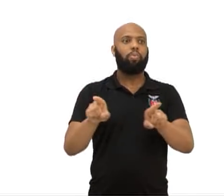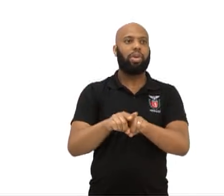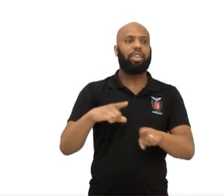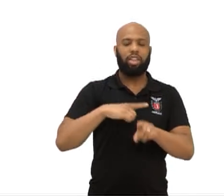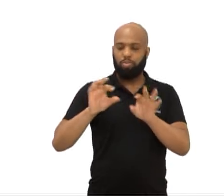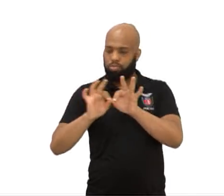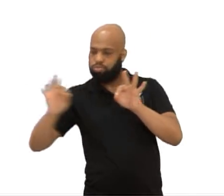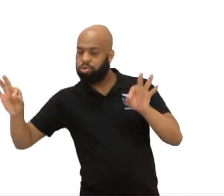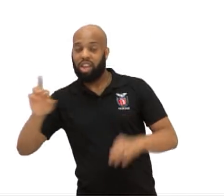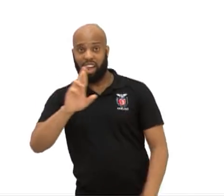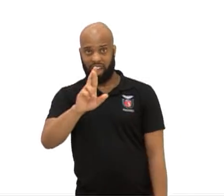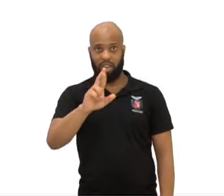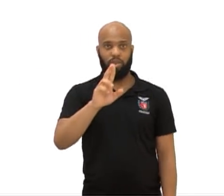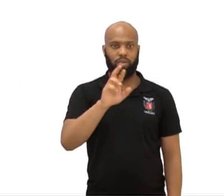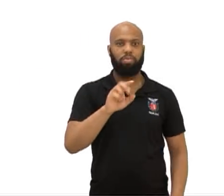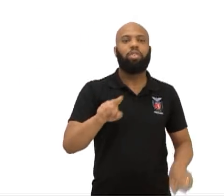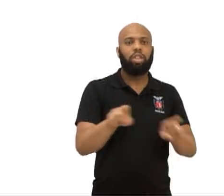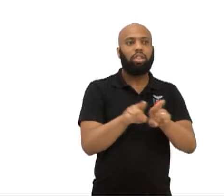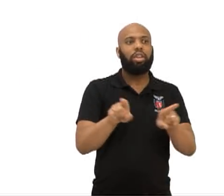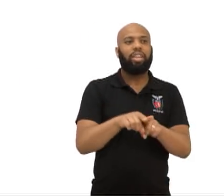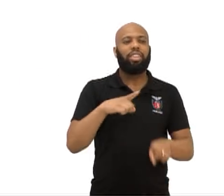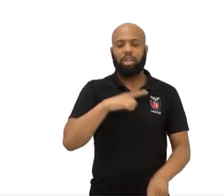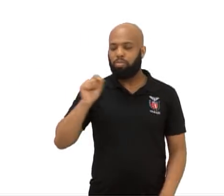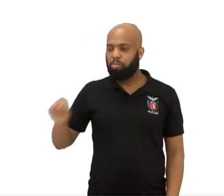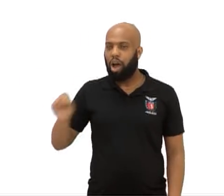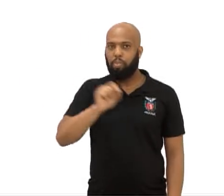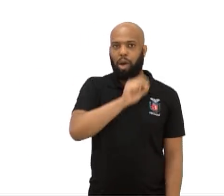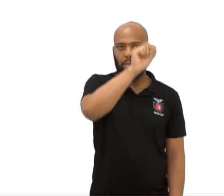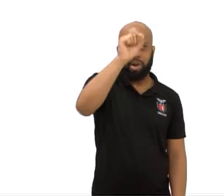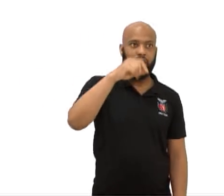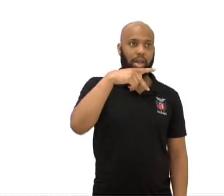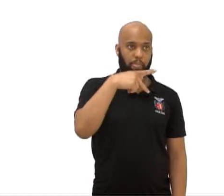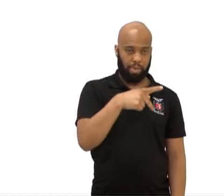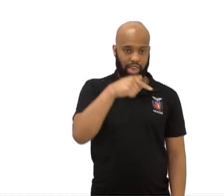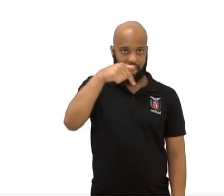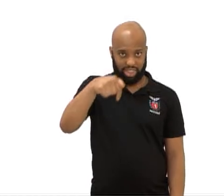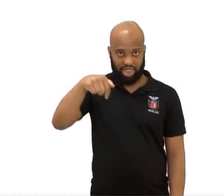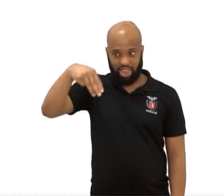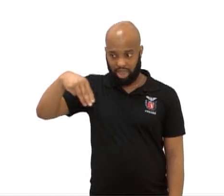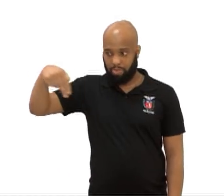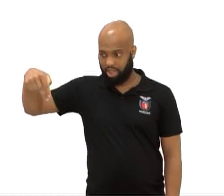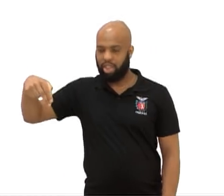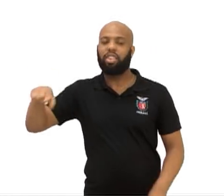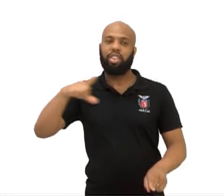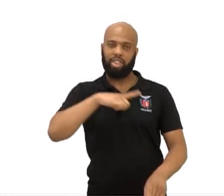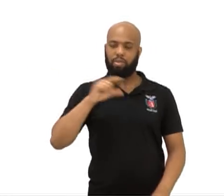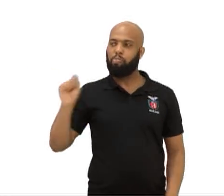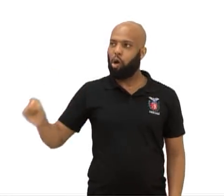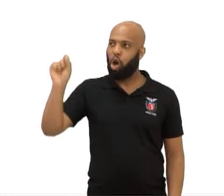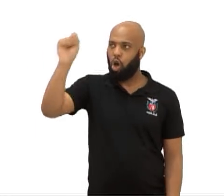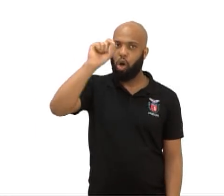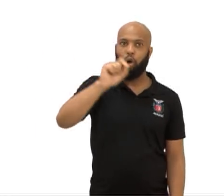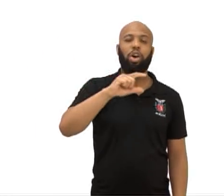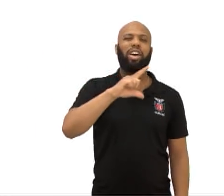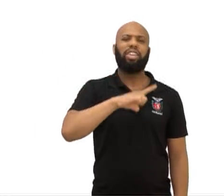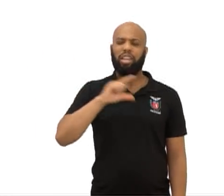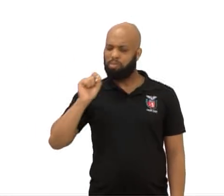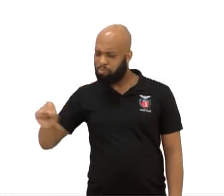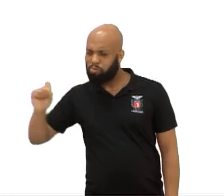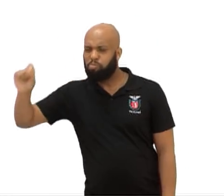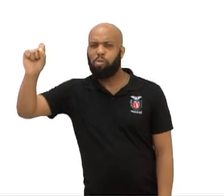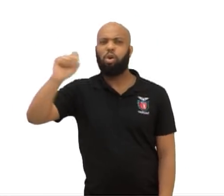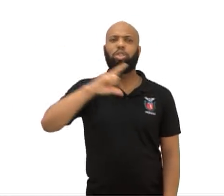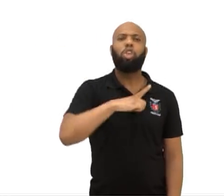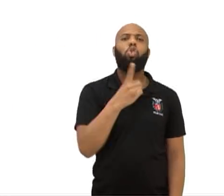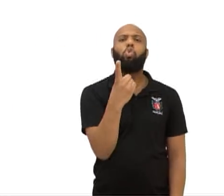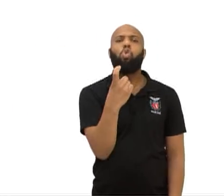R e 4 pontos P, Q, M e N. Entre esses 4 pontos,